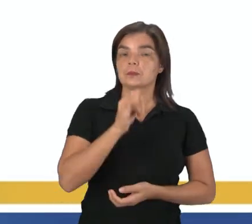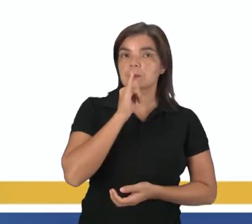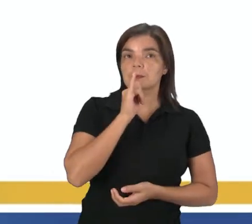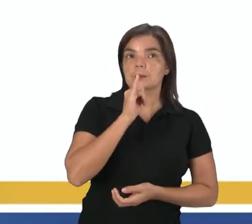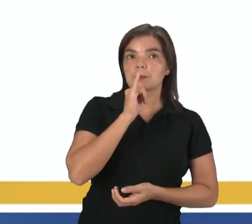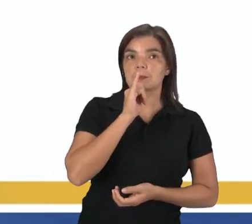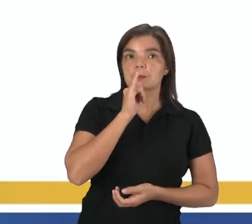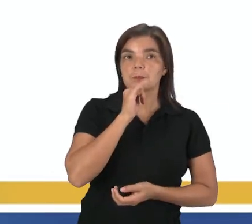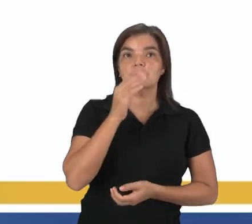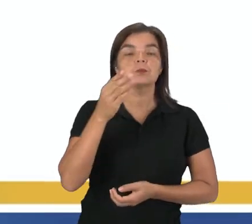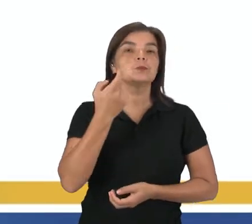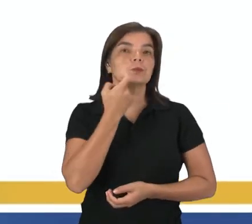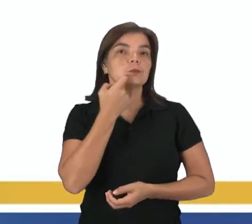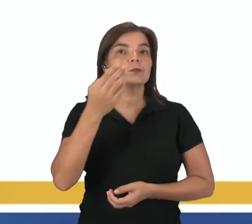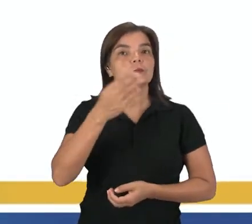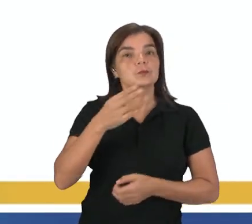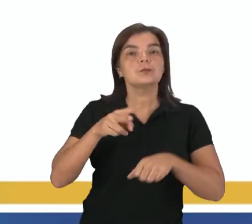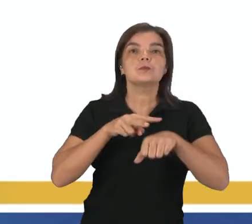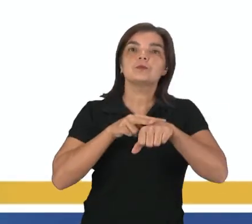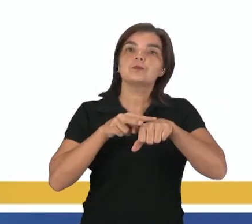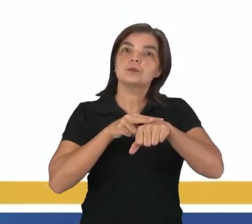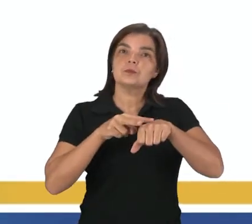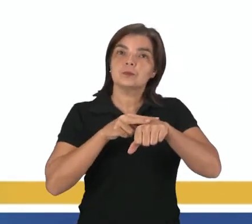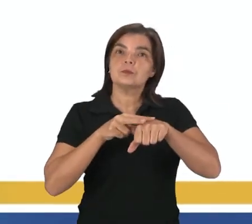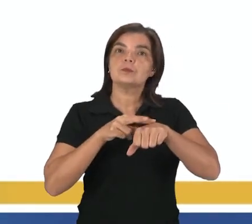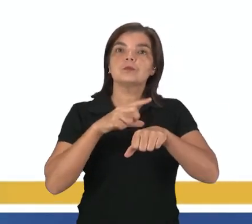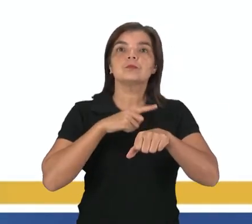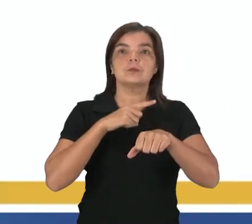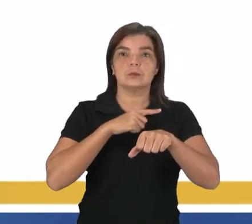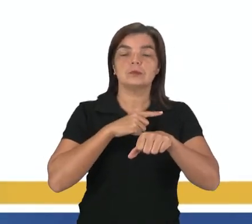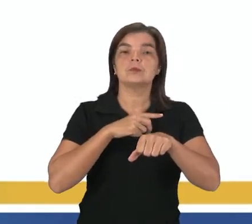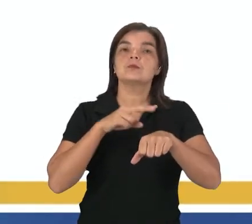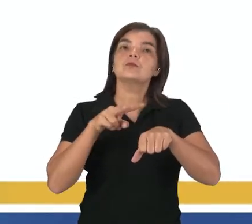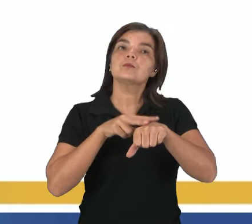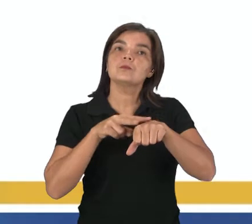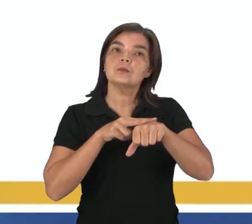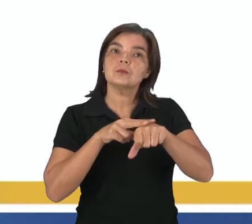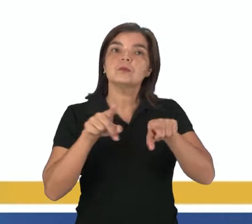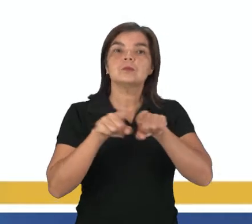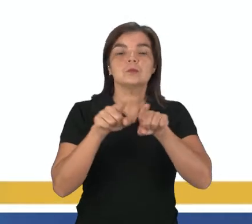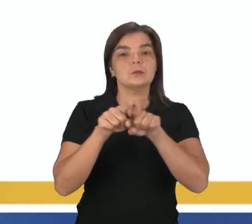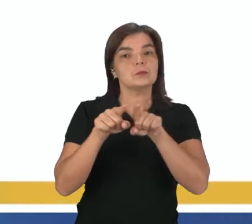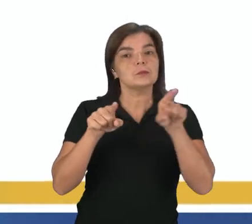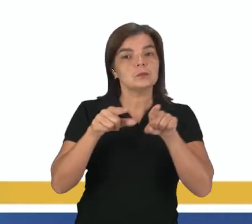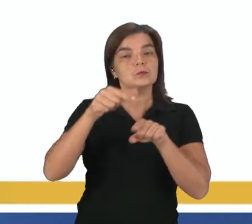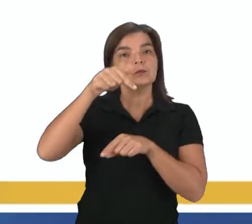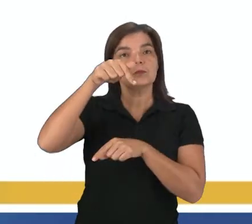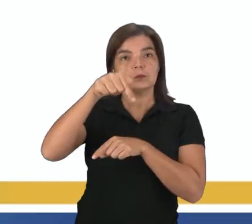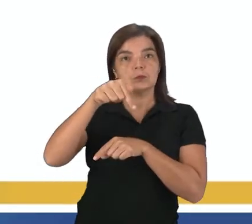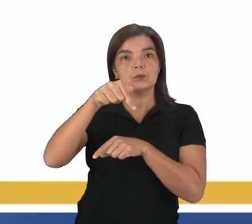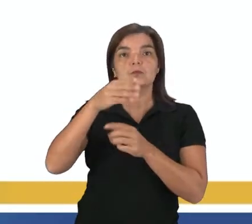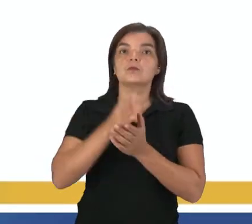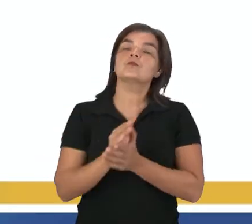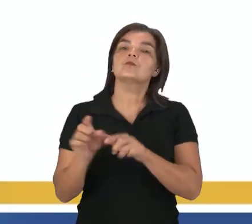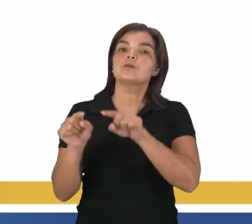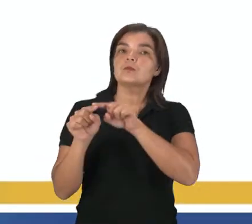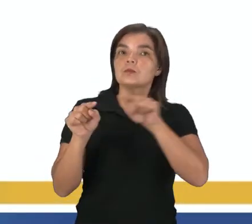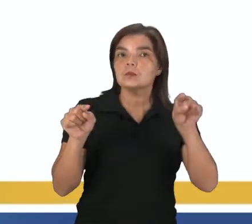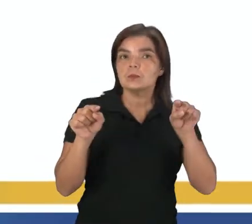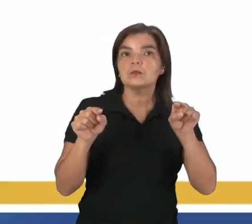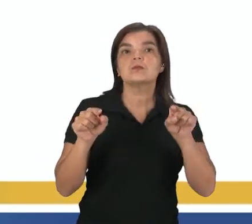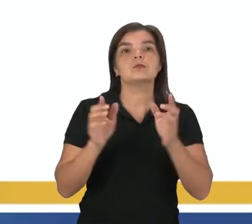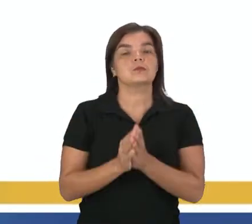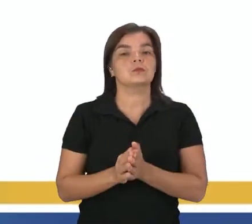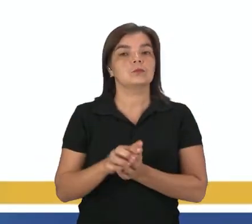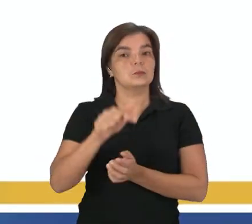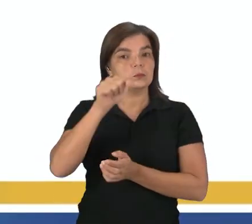Nesse exemplo abaixo, o peixinho verde ele pode ser obtido transladando-se o vermelho na direção horizontal 7